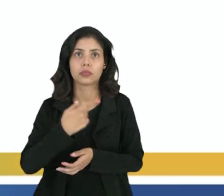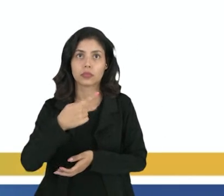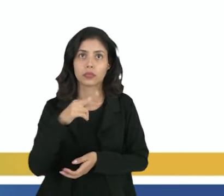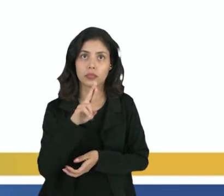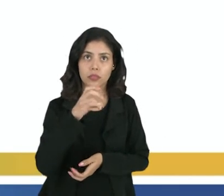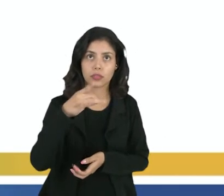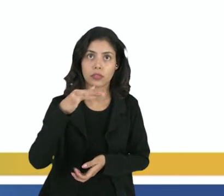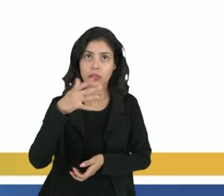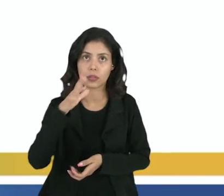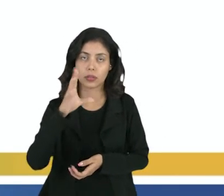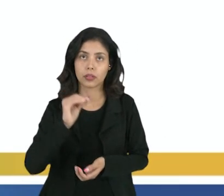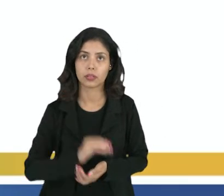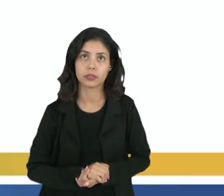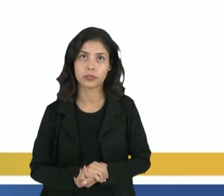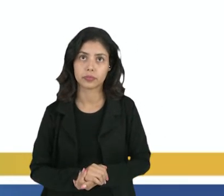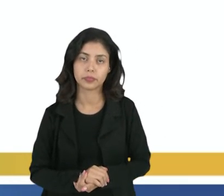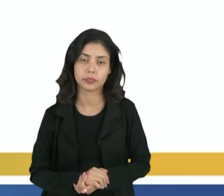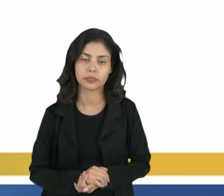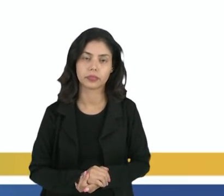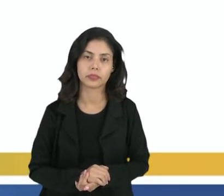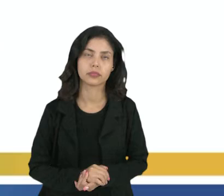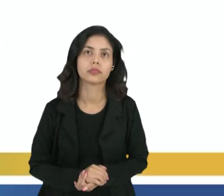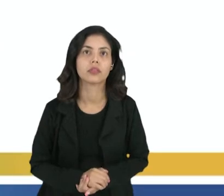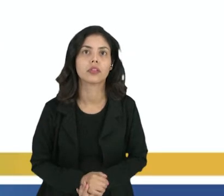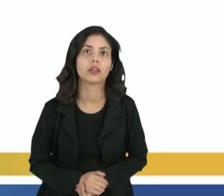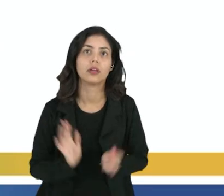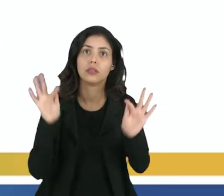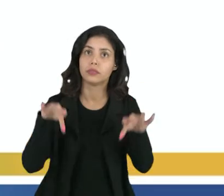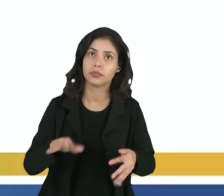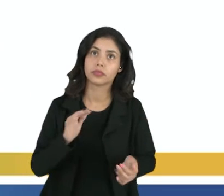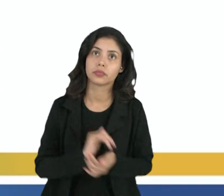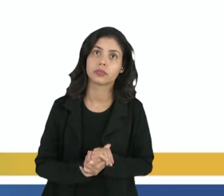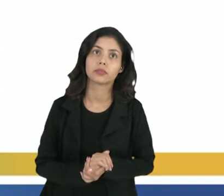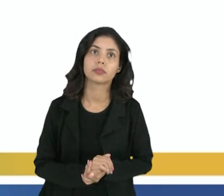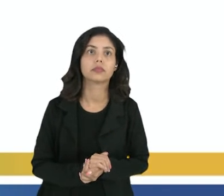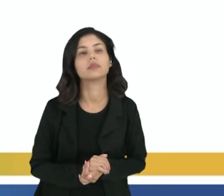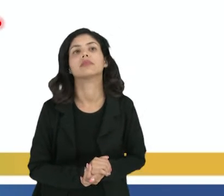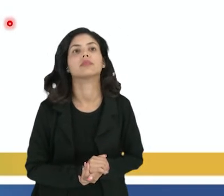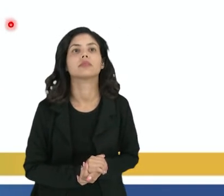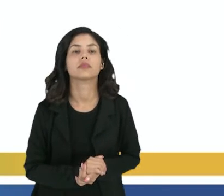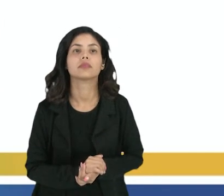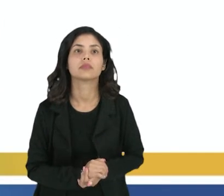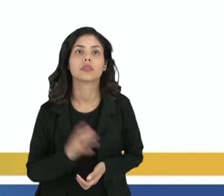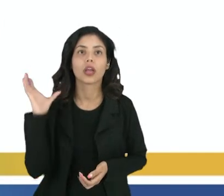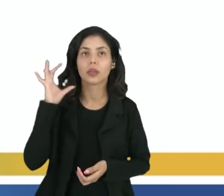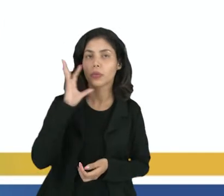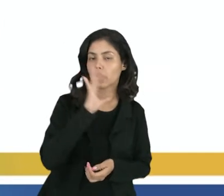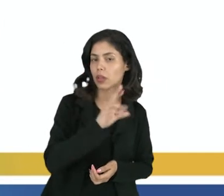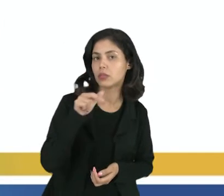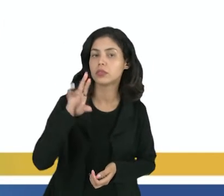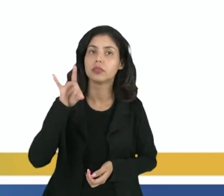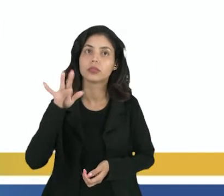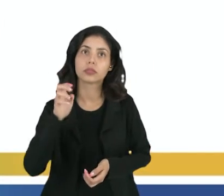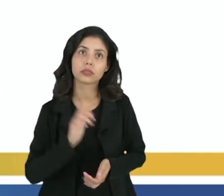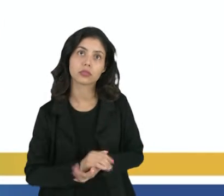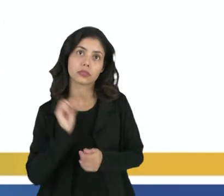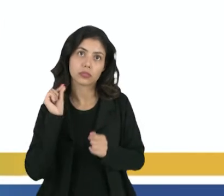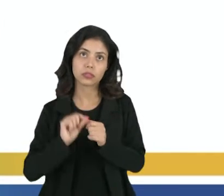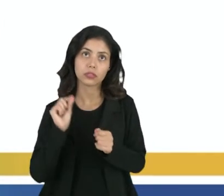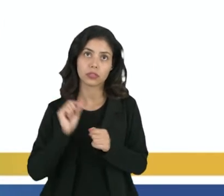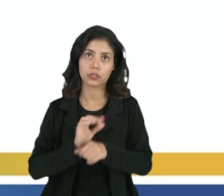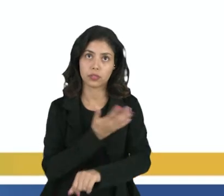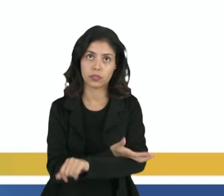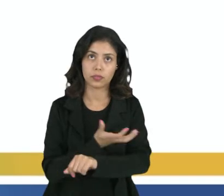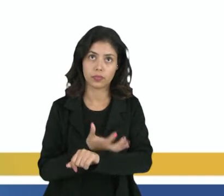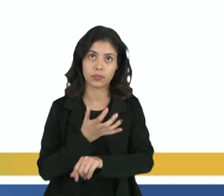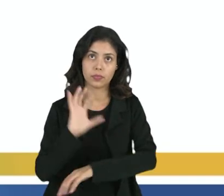a elevada taxa de precipitação. Por fim, a disponibilidade de calor e a